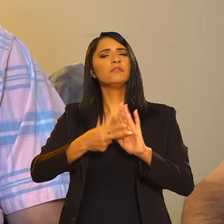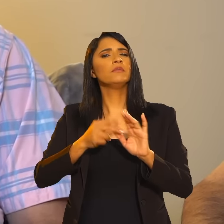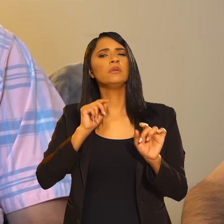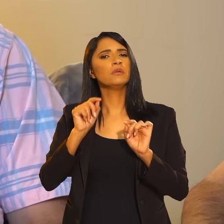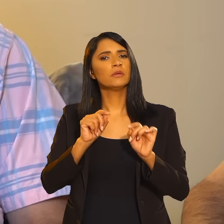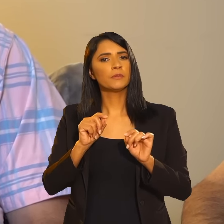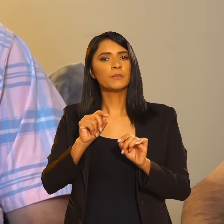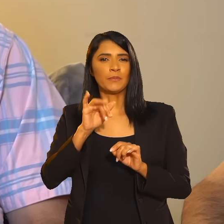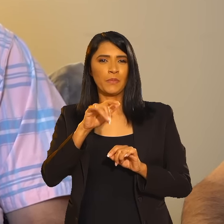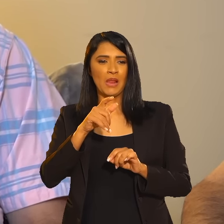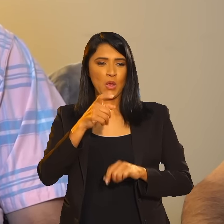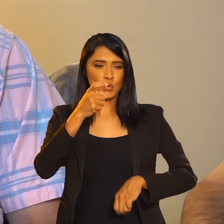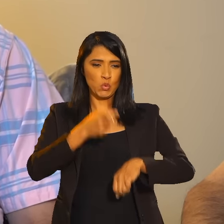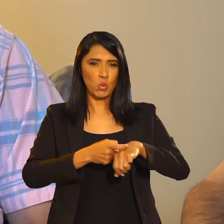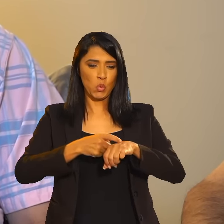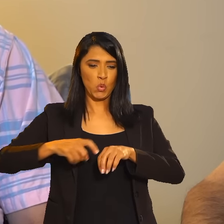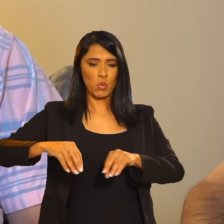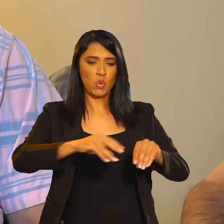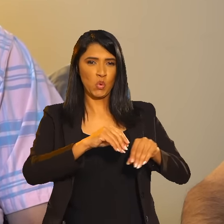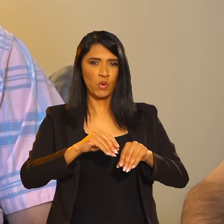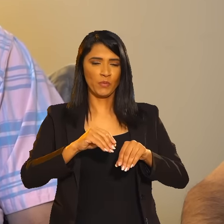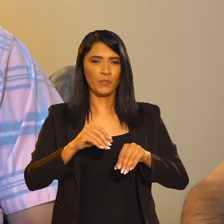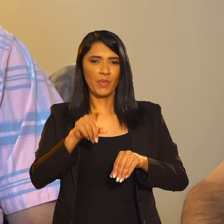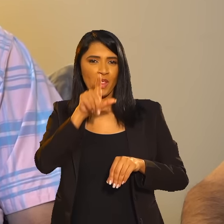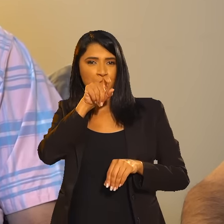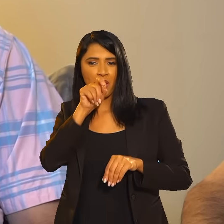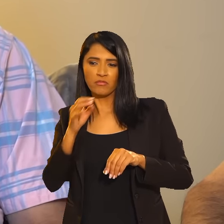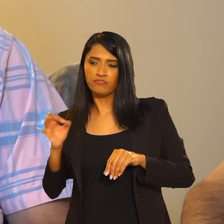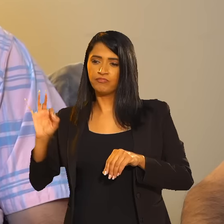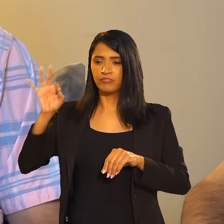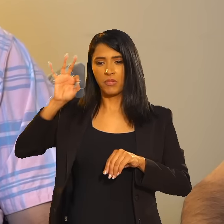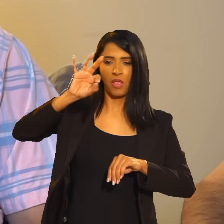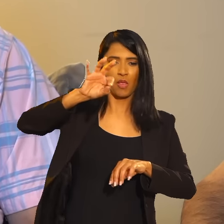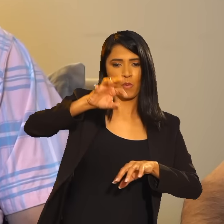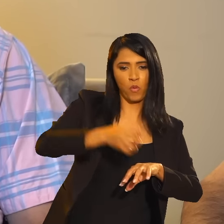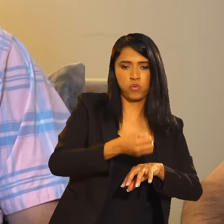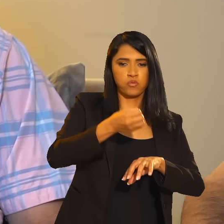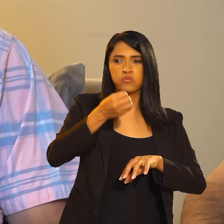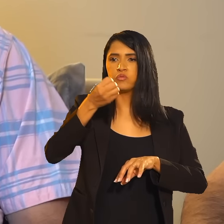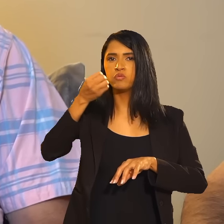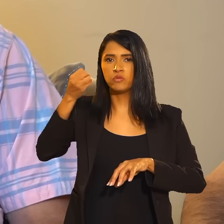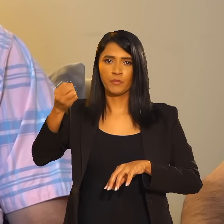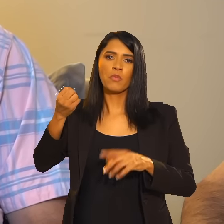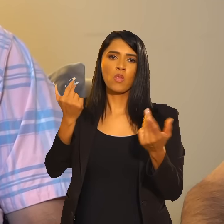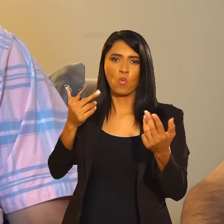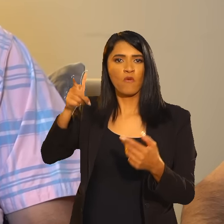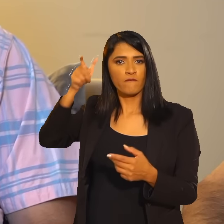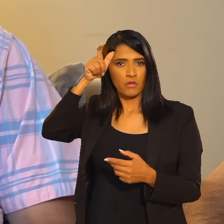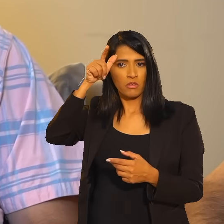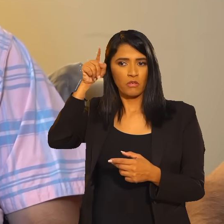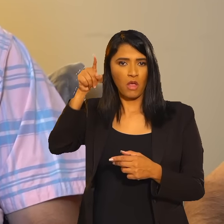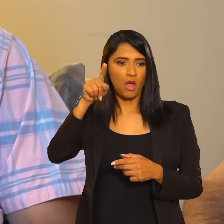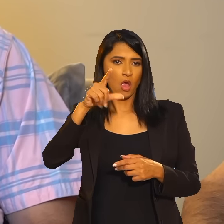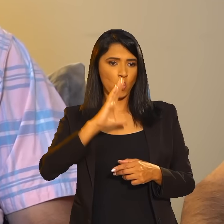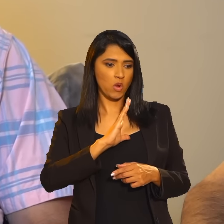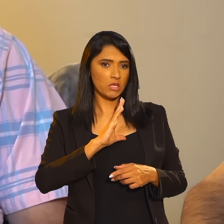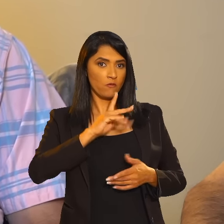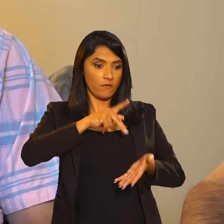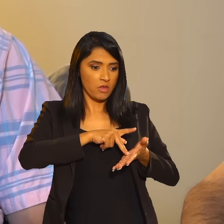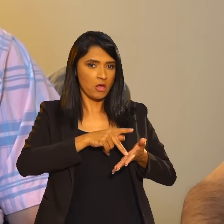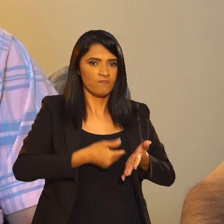dizer? Que o solo duro, os pássaros levavam a semente embora, ou seja, Satanás tira a verdade do coração